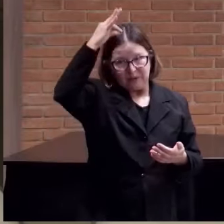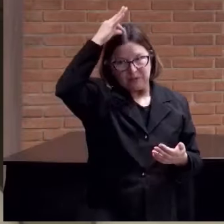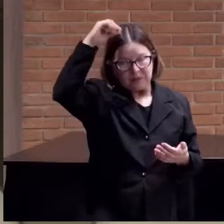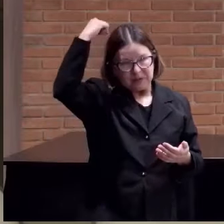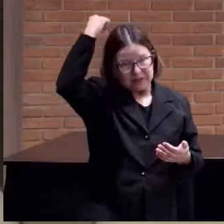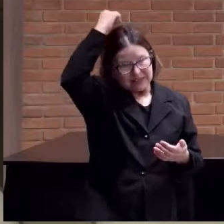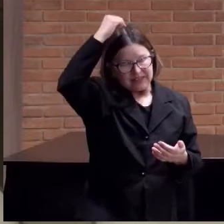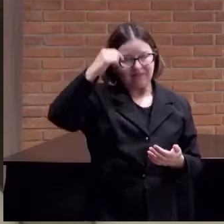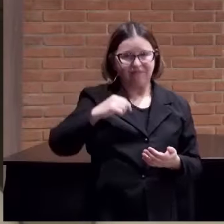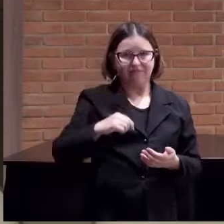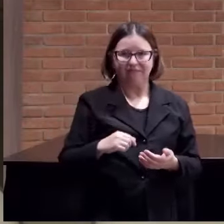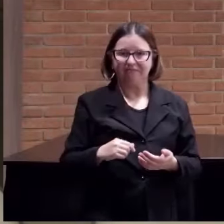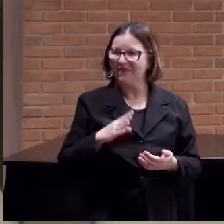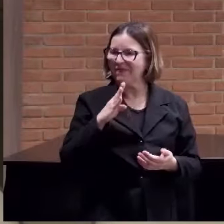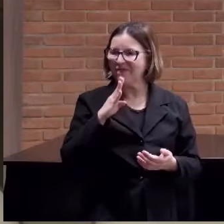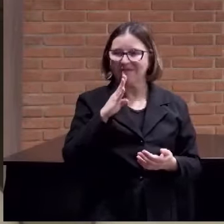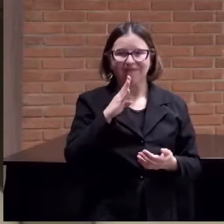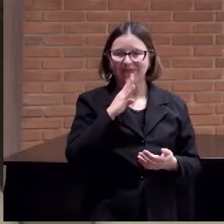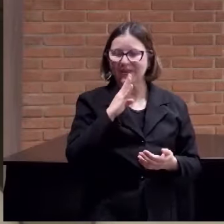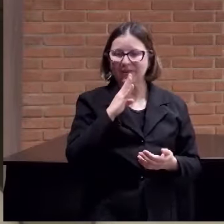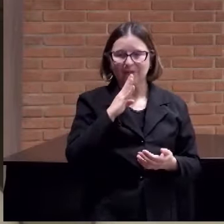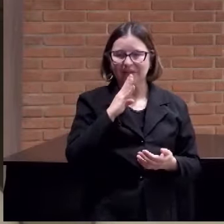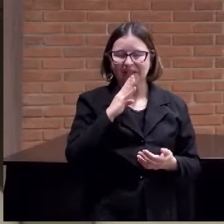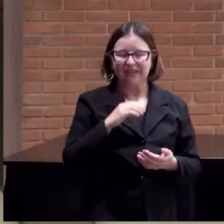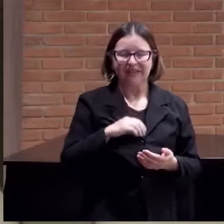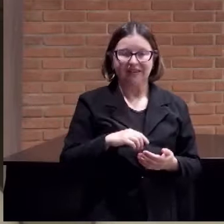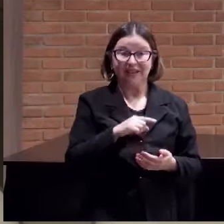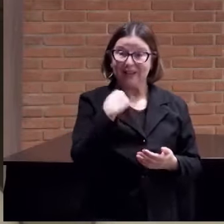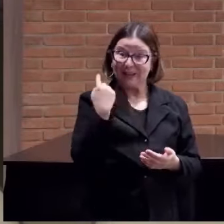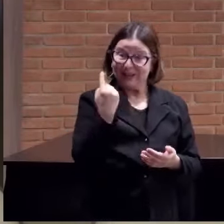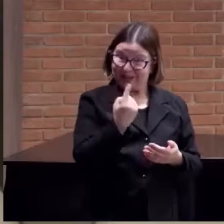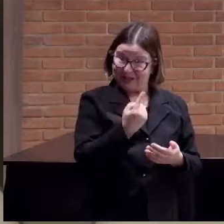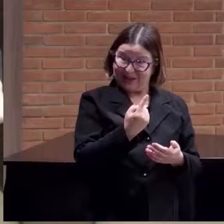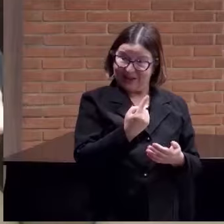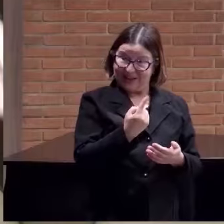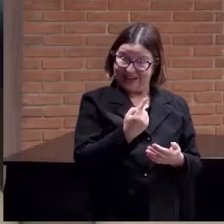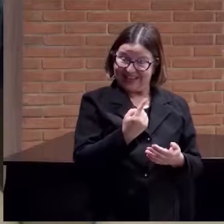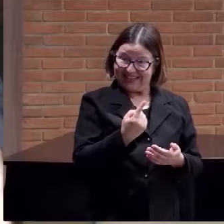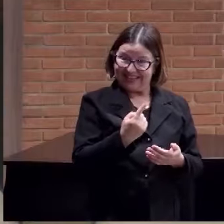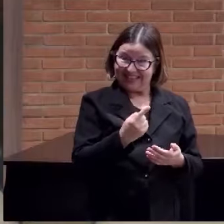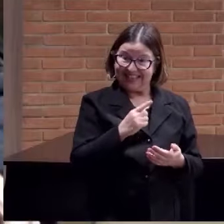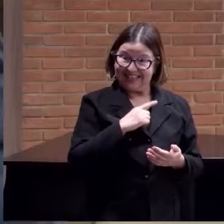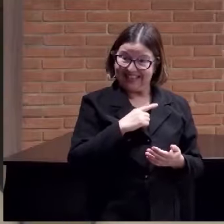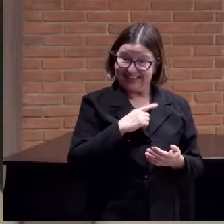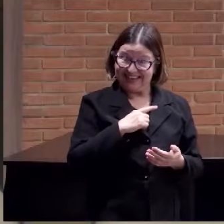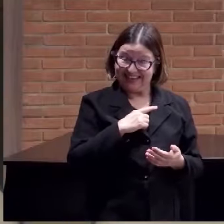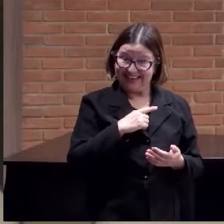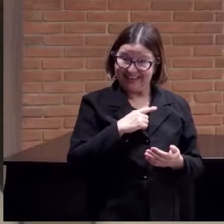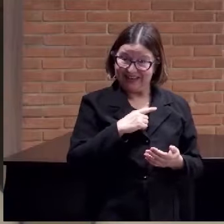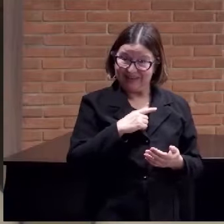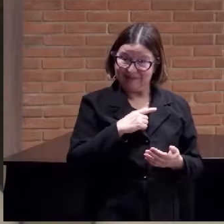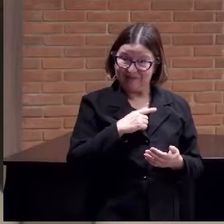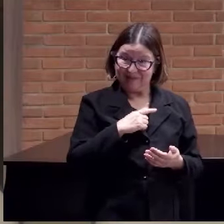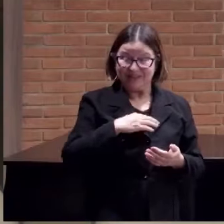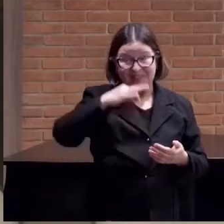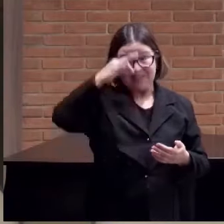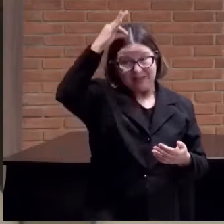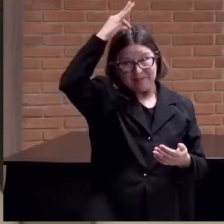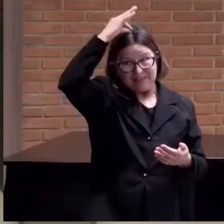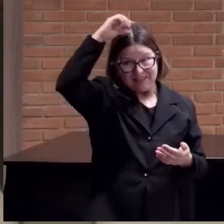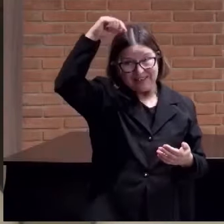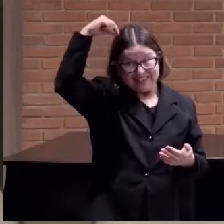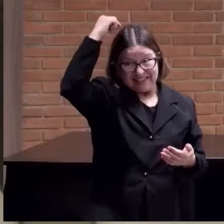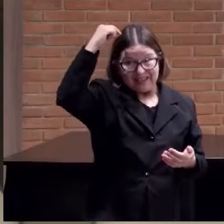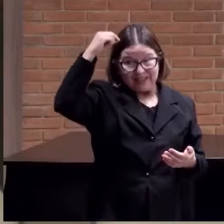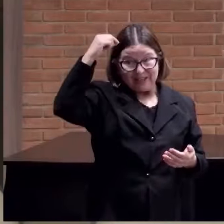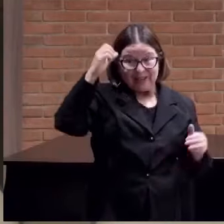O desconhecimento de que nós iríamos ficar com alguém para sempre conosco é causa de